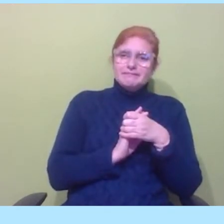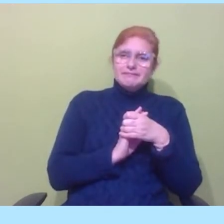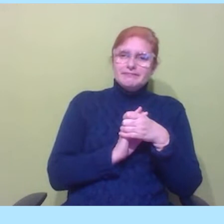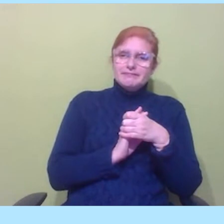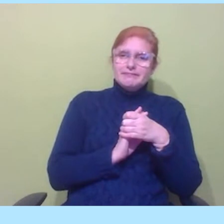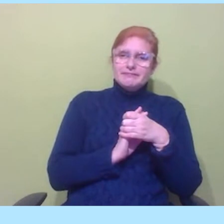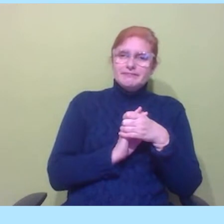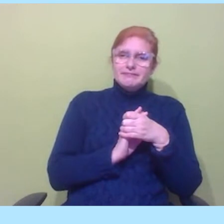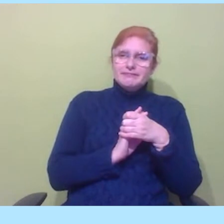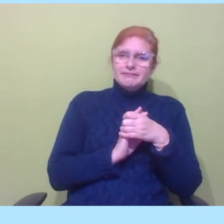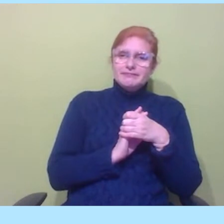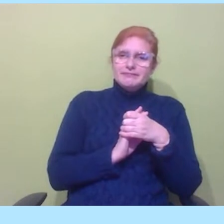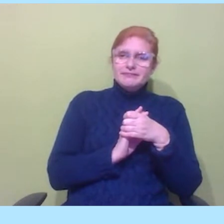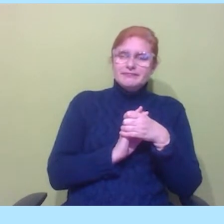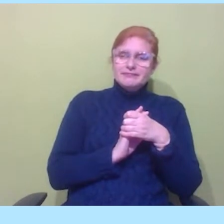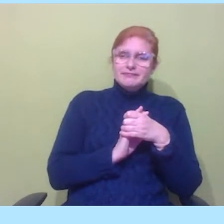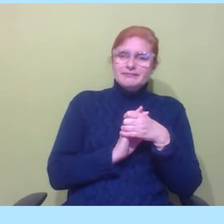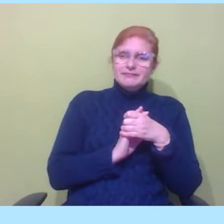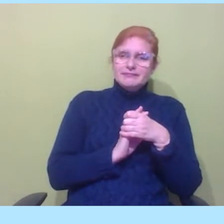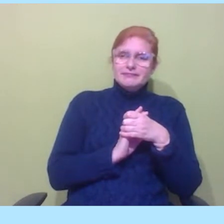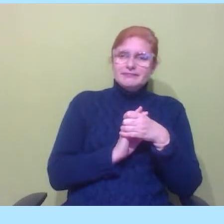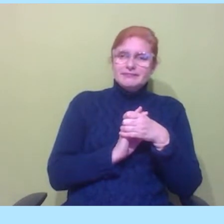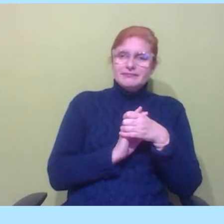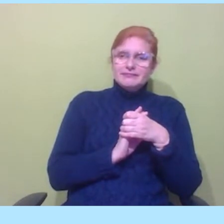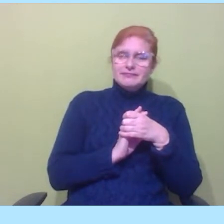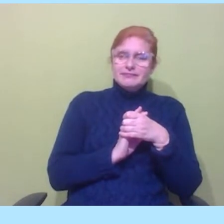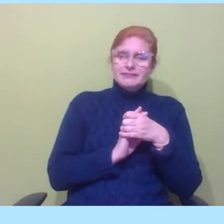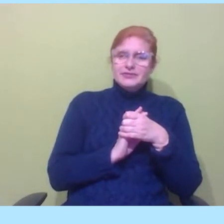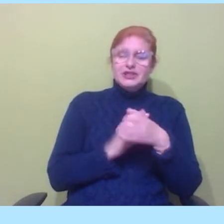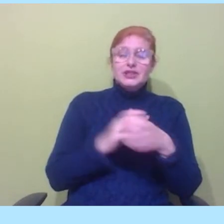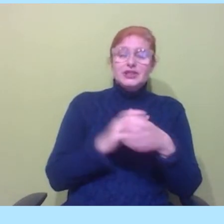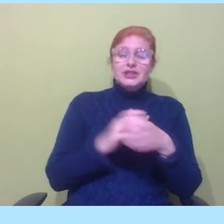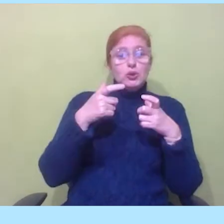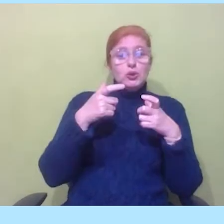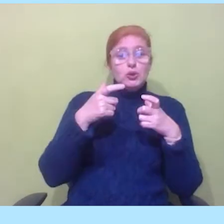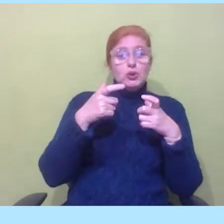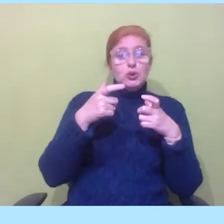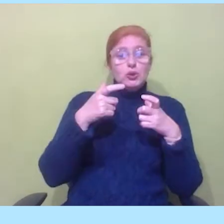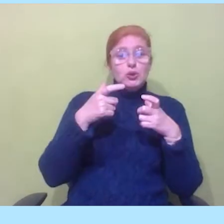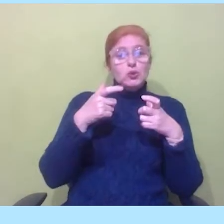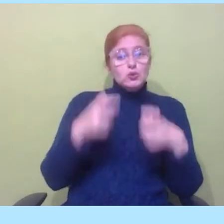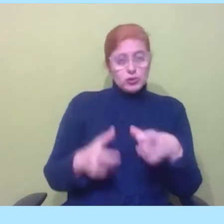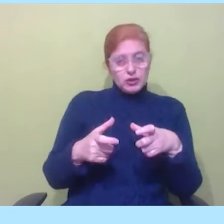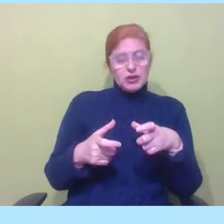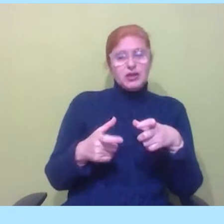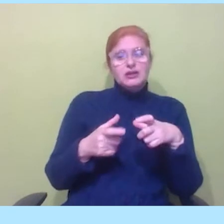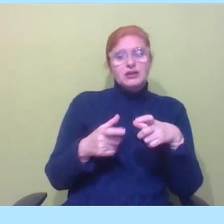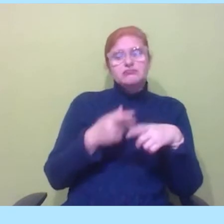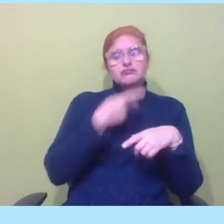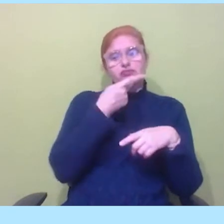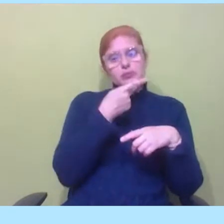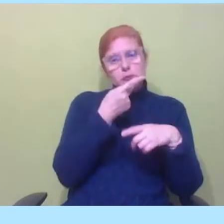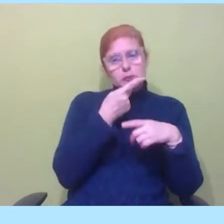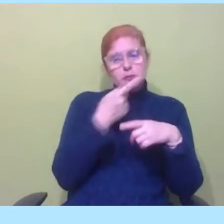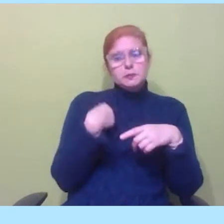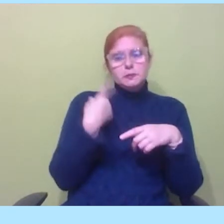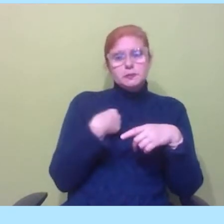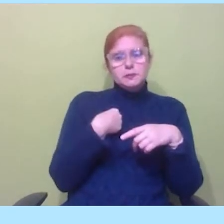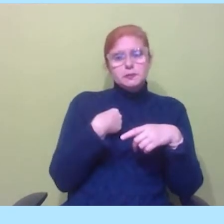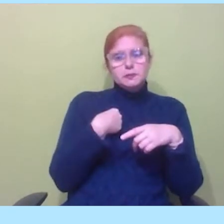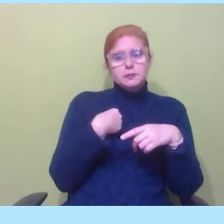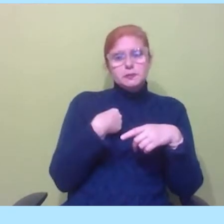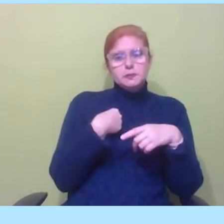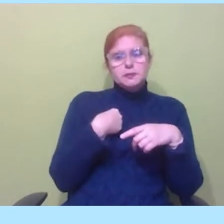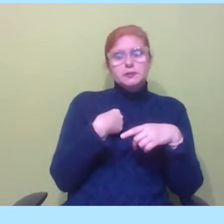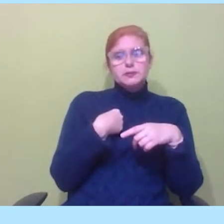né, nesse lugar que você colocou, Fê, de, né, nós somos uma pessoa a cada